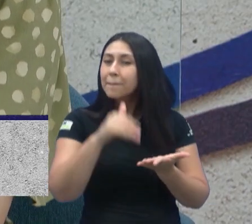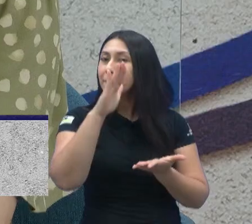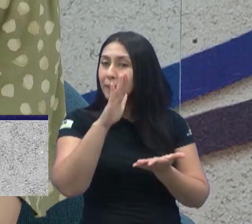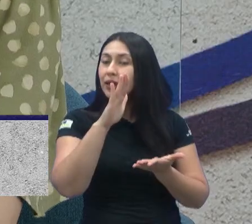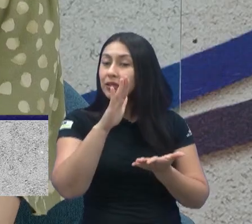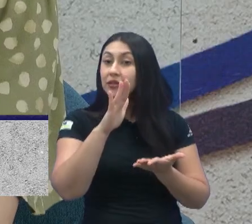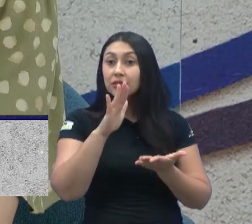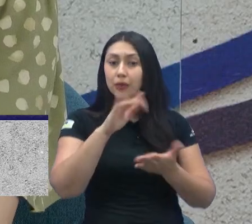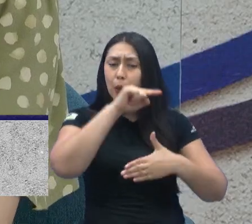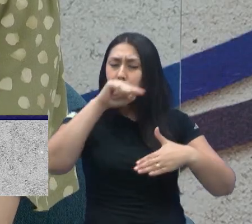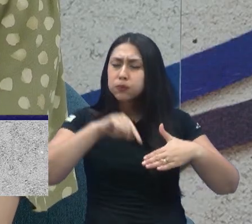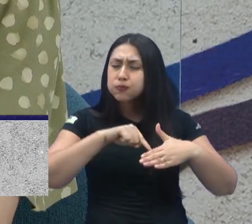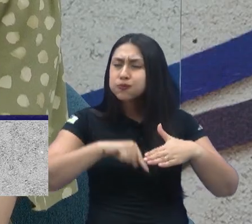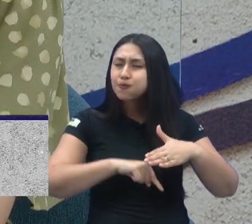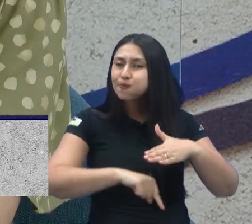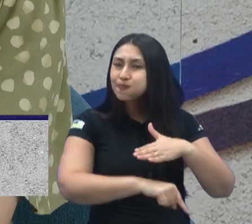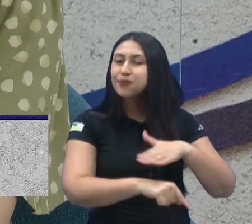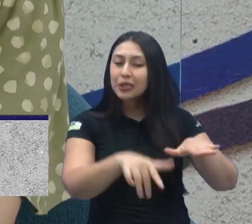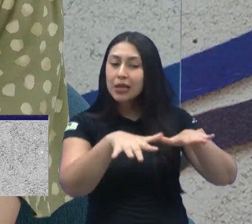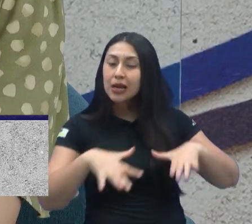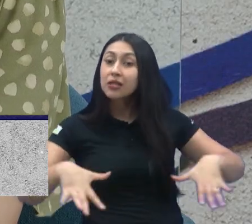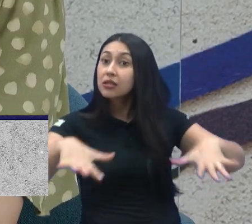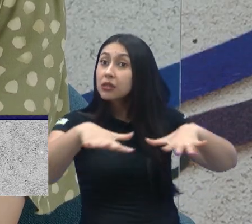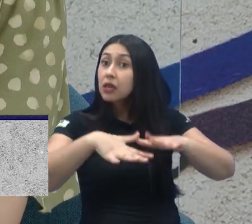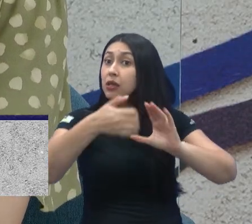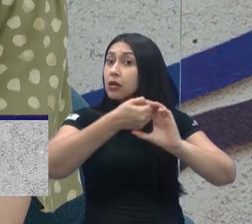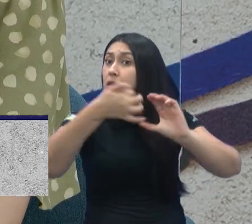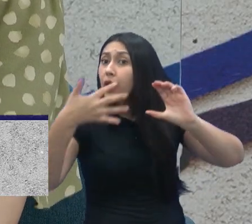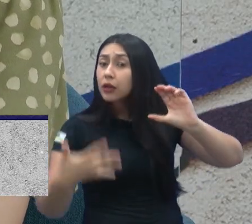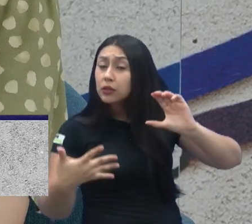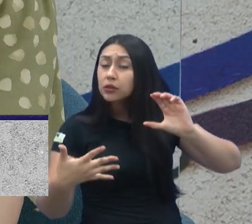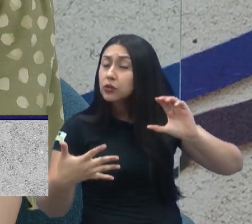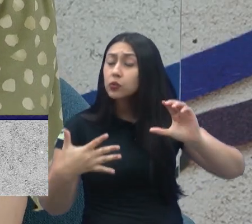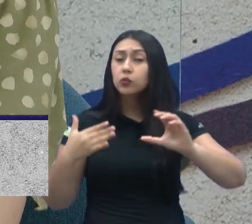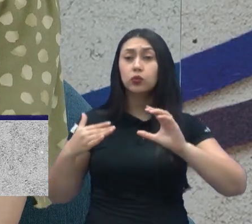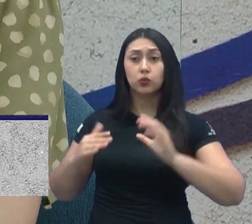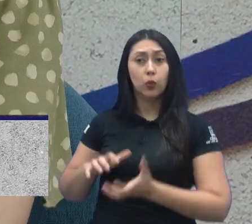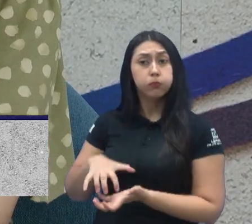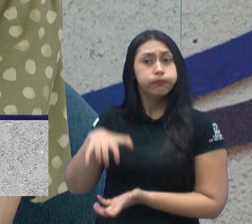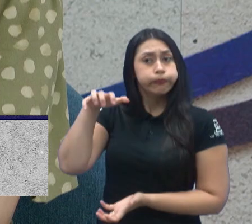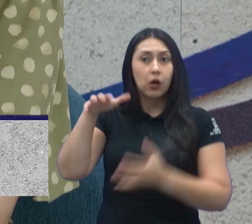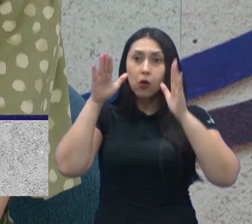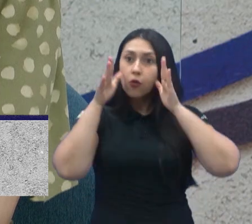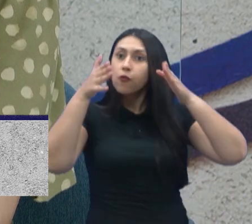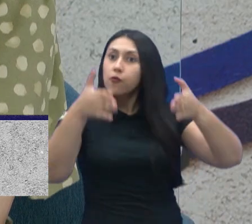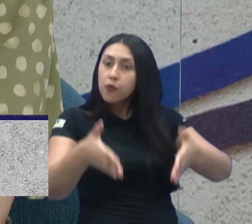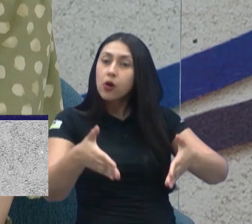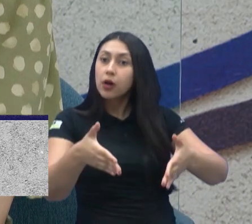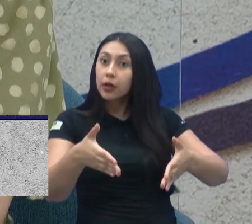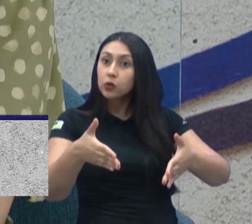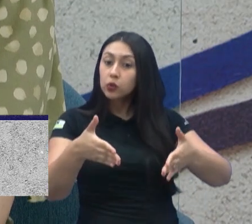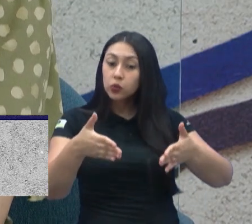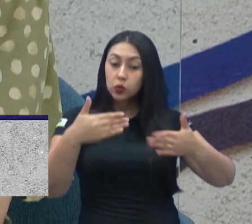bem mais sobre as características do envelhecimento, bastante focado no aspecto